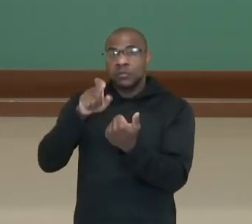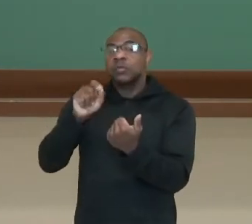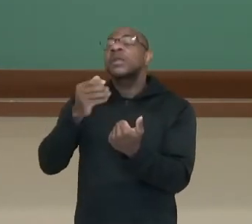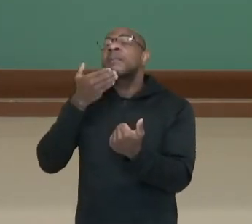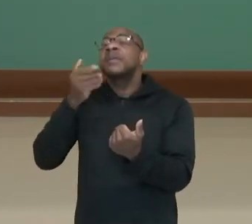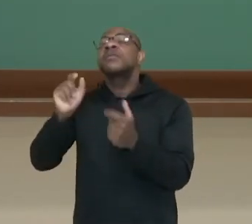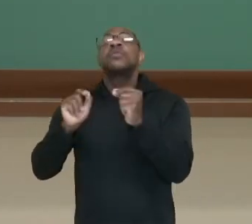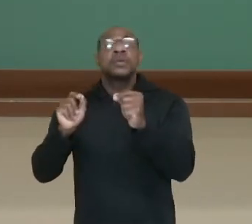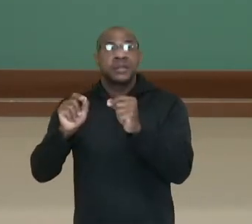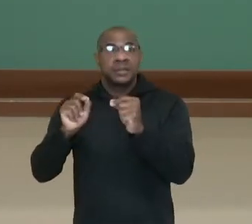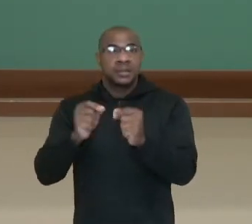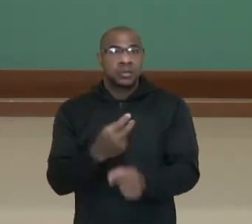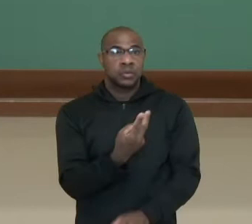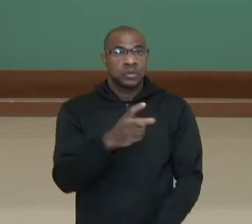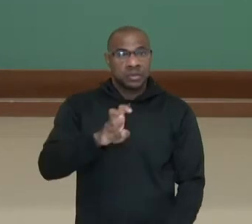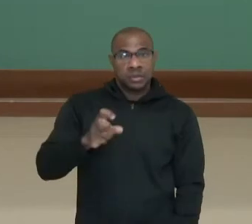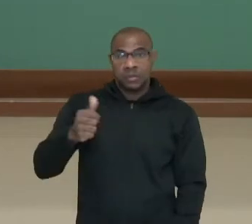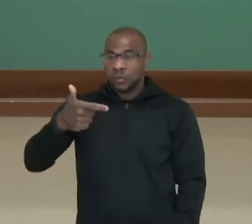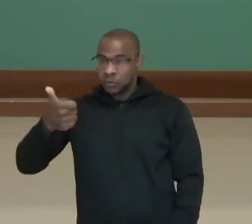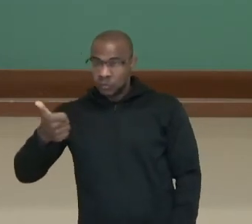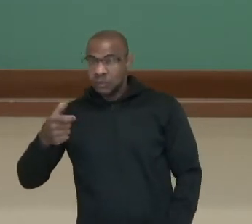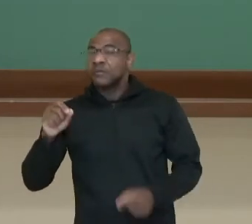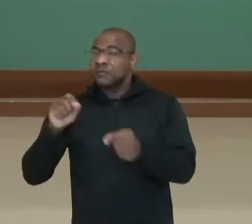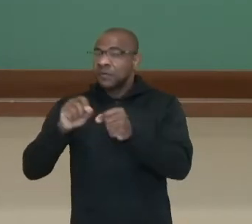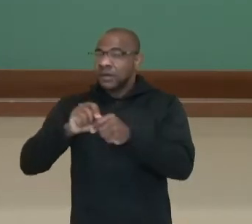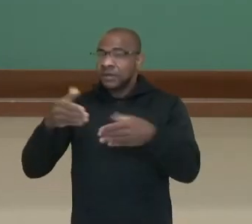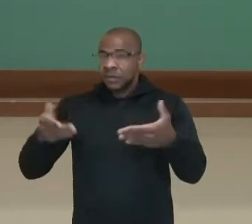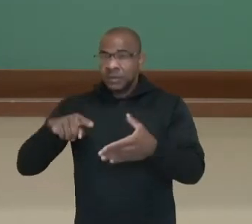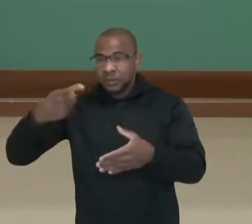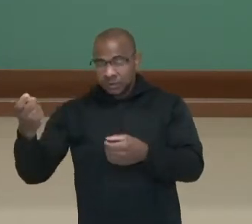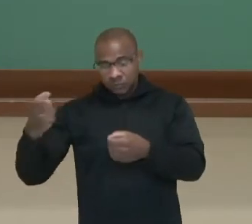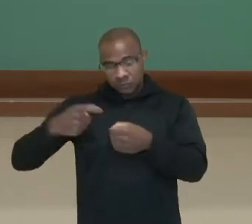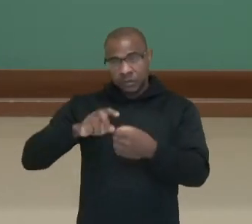e 12. Vamos ver como é que fica? Daqui a pouco a gente corrige.